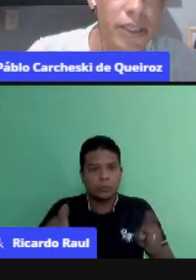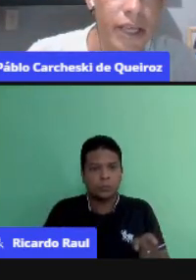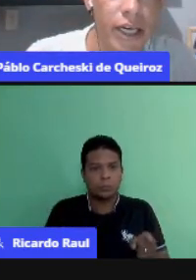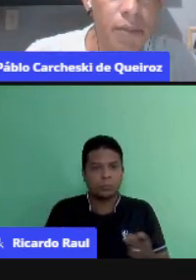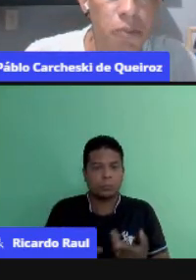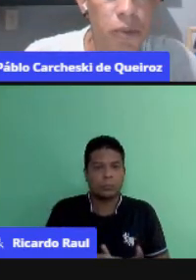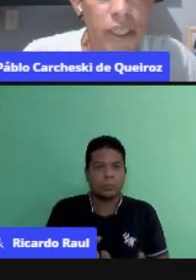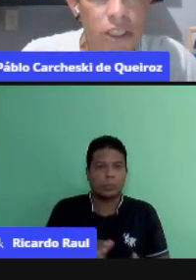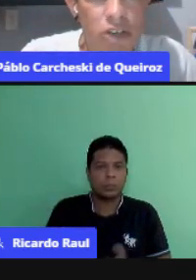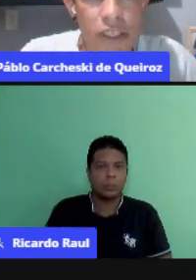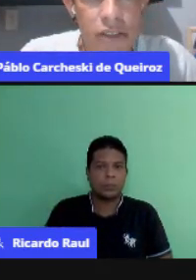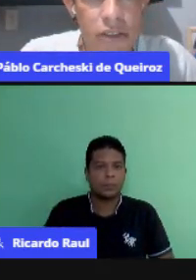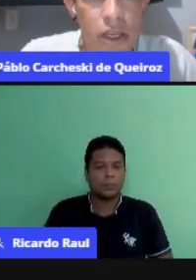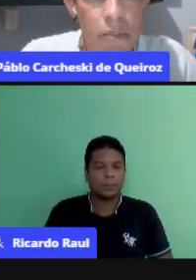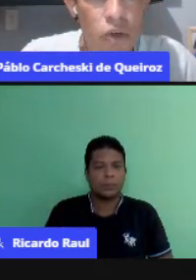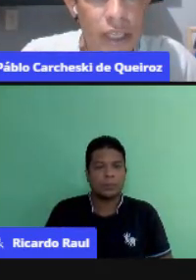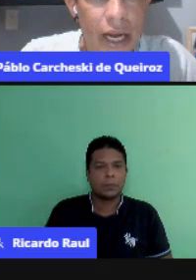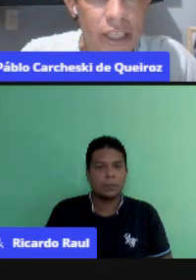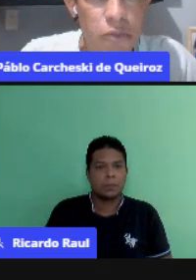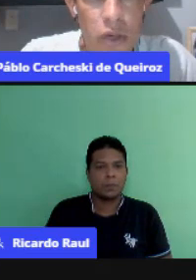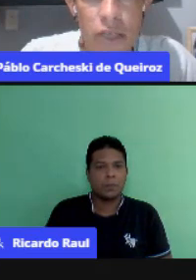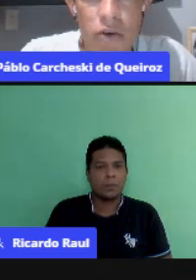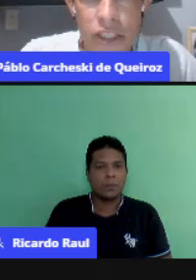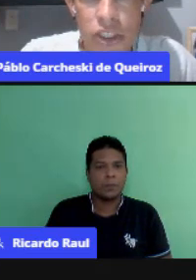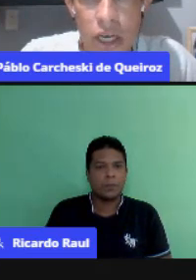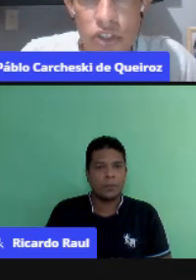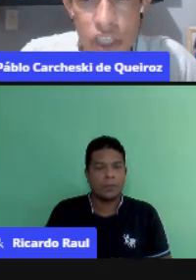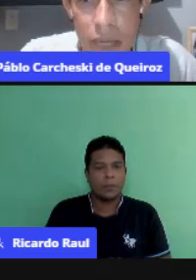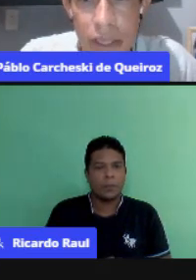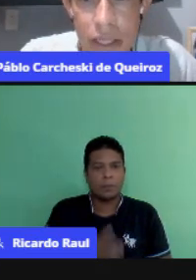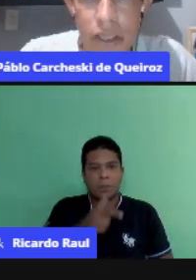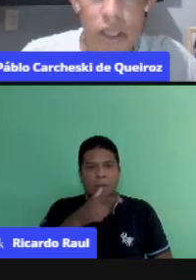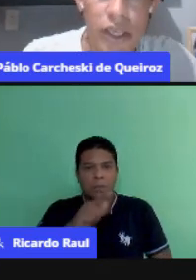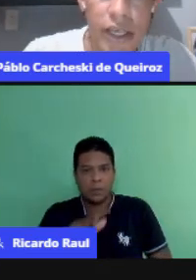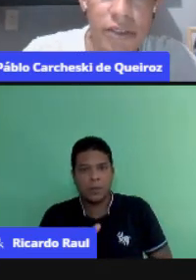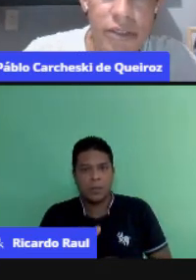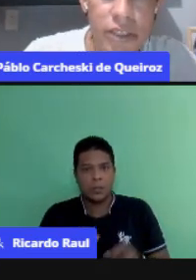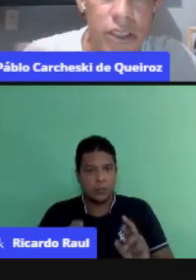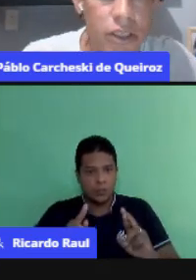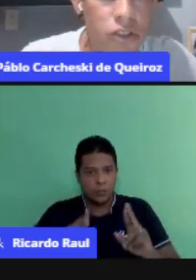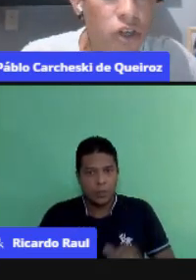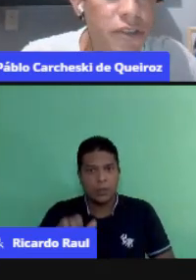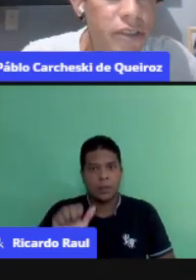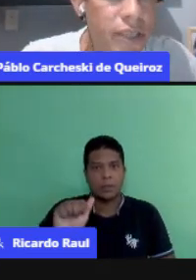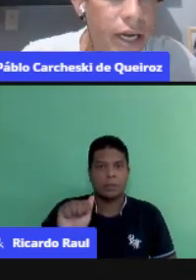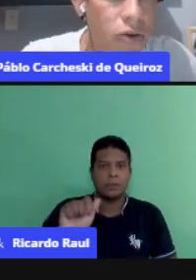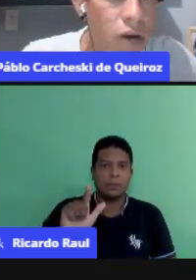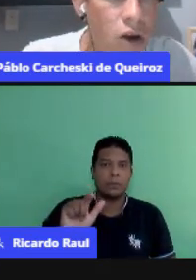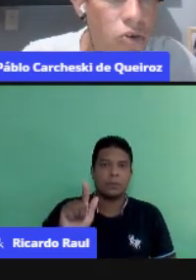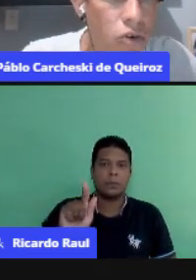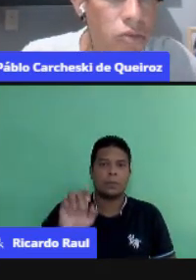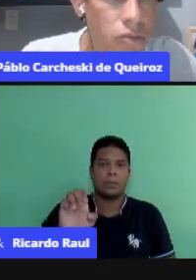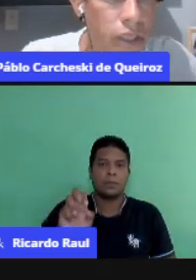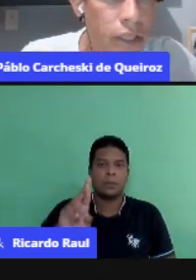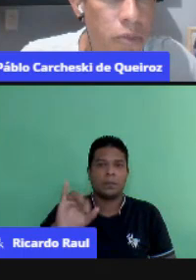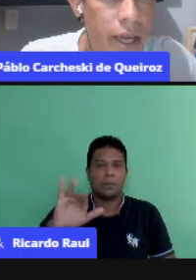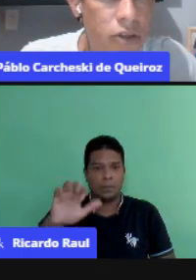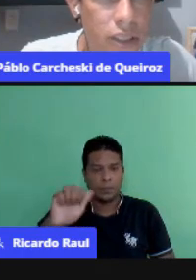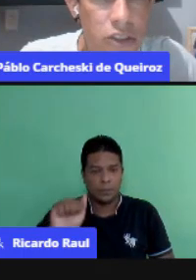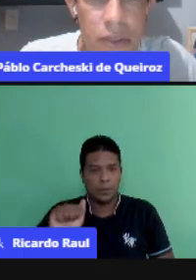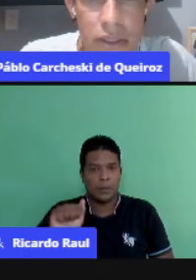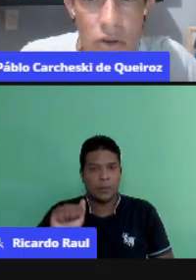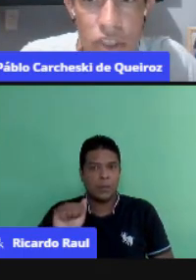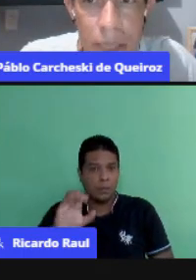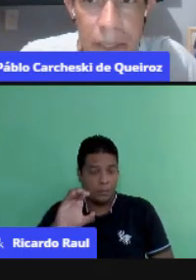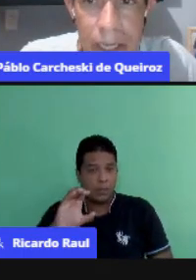na língua materna, mas eu poderia talvez modelar isso para uma linguagem algébrica e aí sim solicitar o cálculo, né,